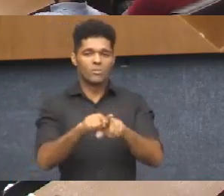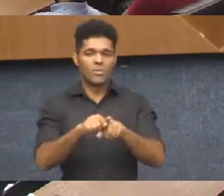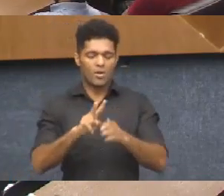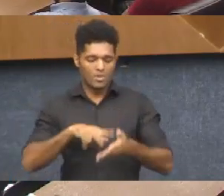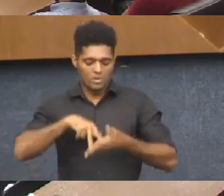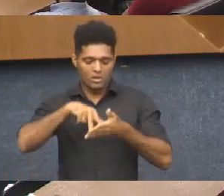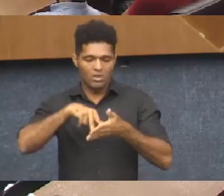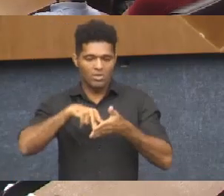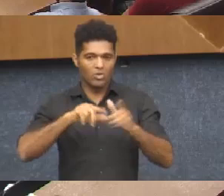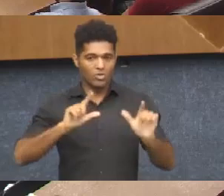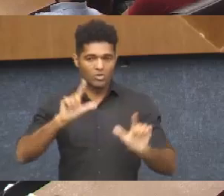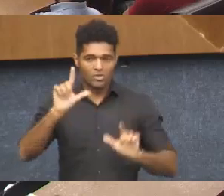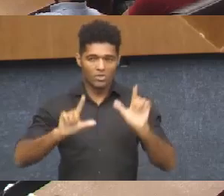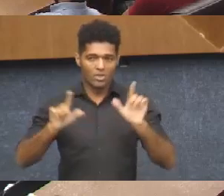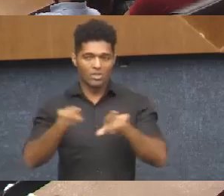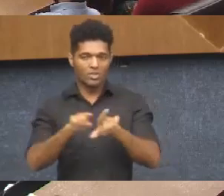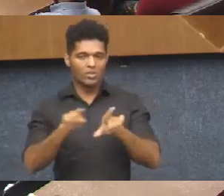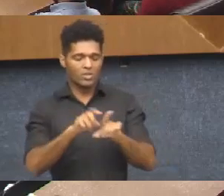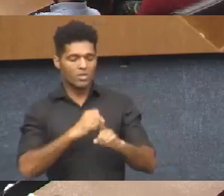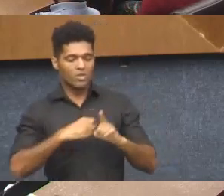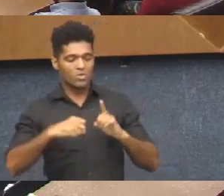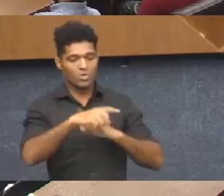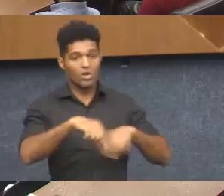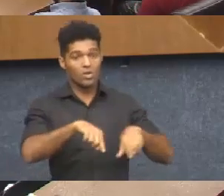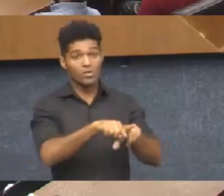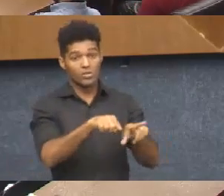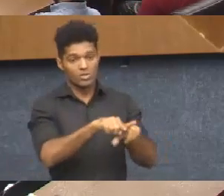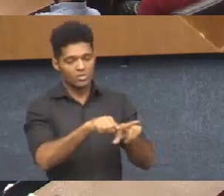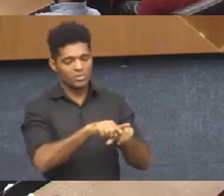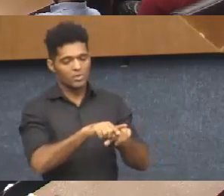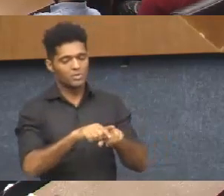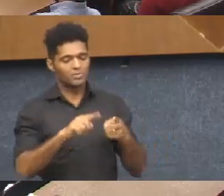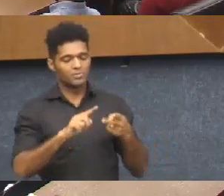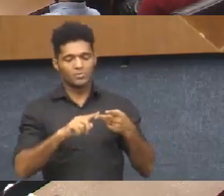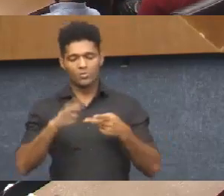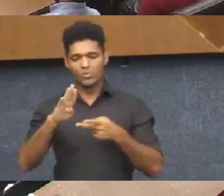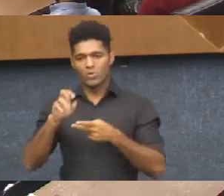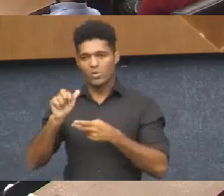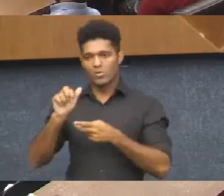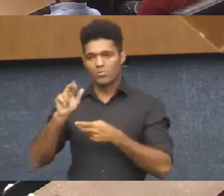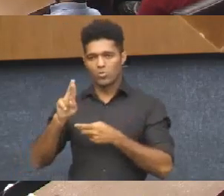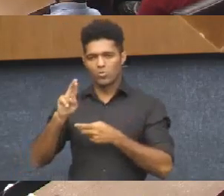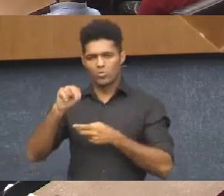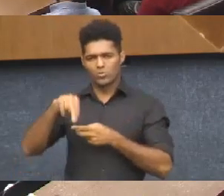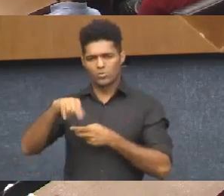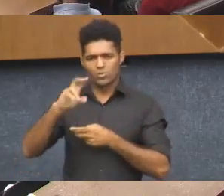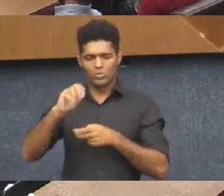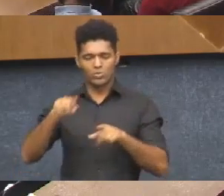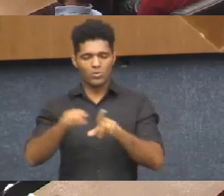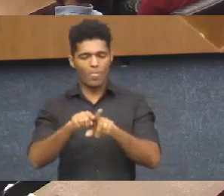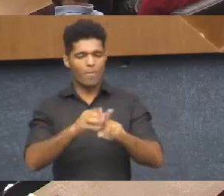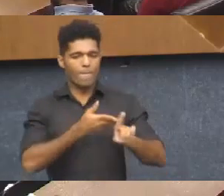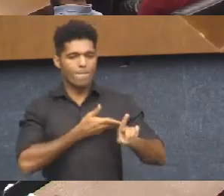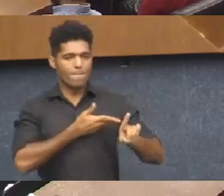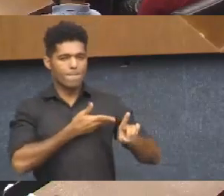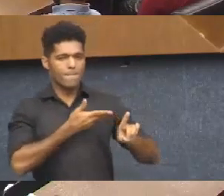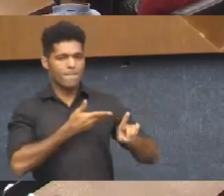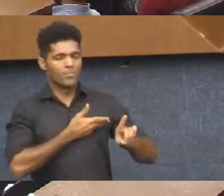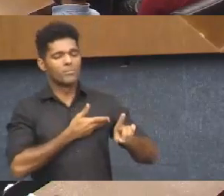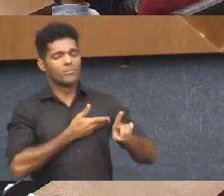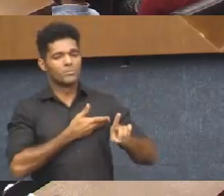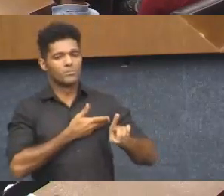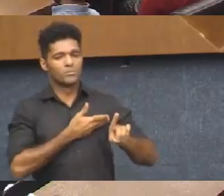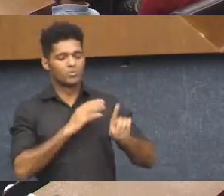muito bem-vindo. Bruno Berg Kamizaska, amigo, produtor e compadre do homenageado. Seja muito